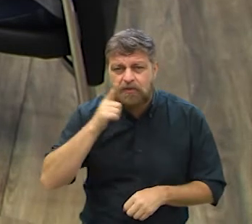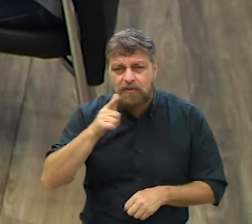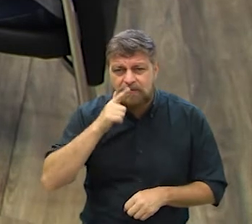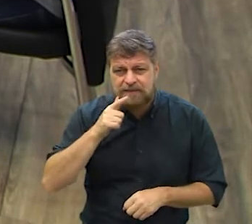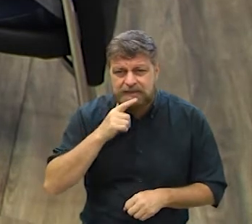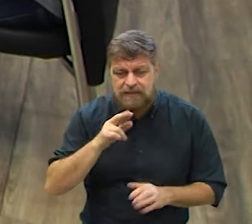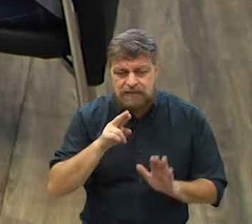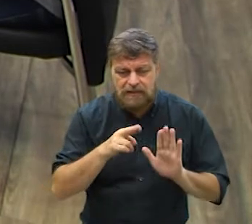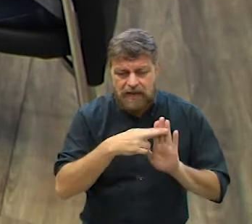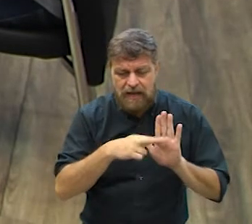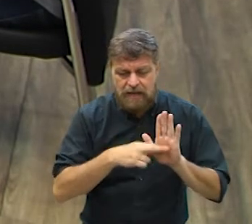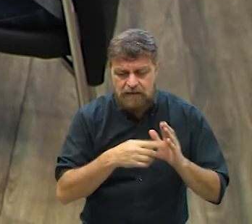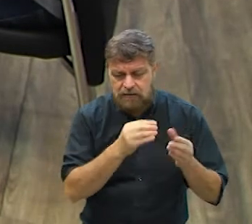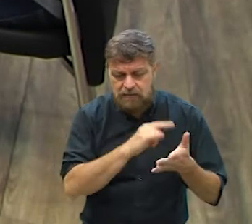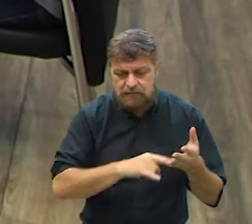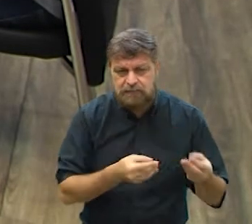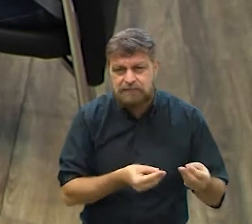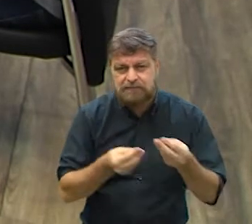Como? regularização?